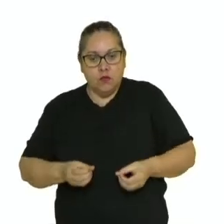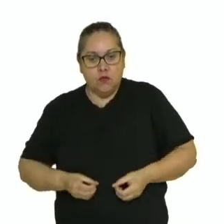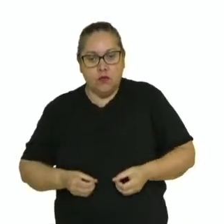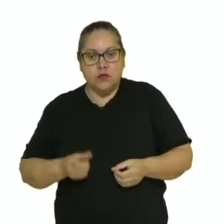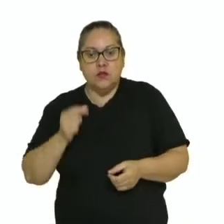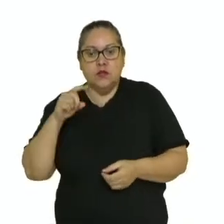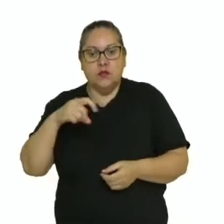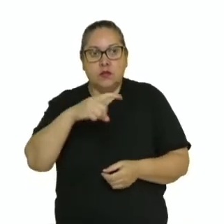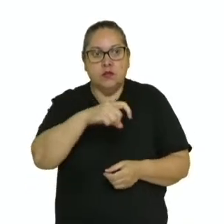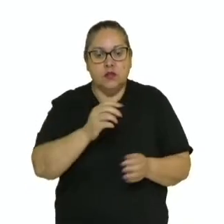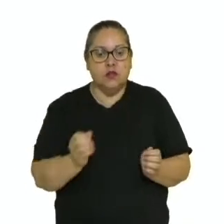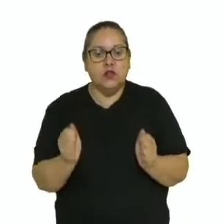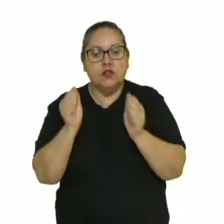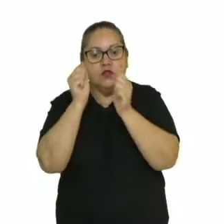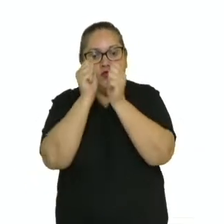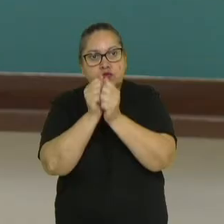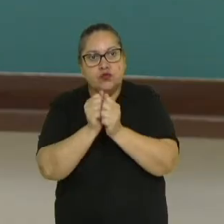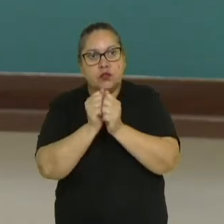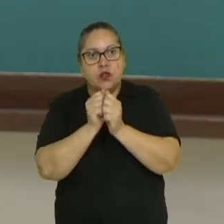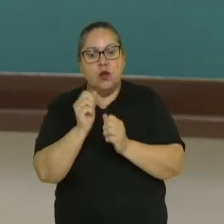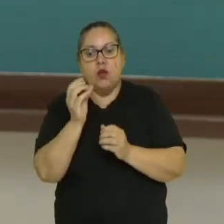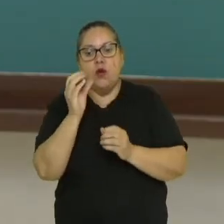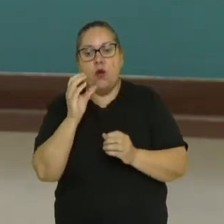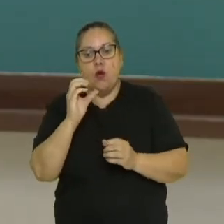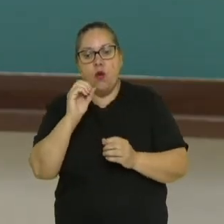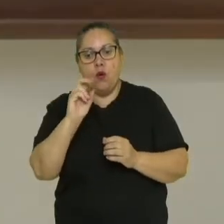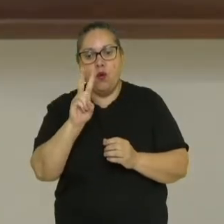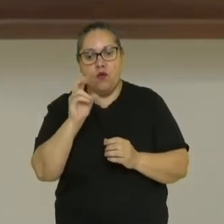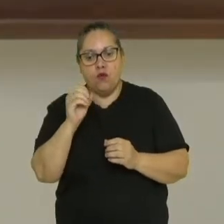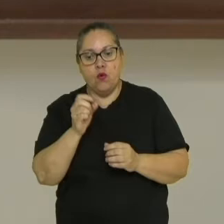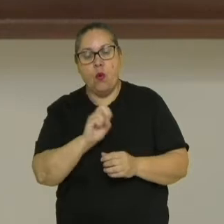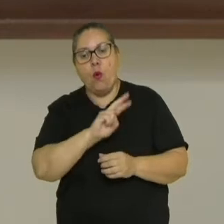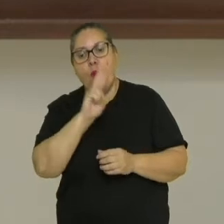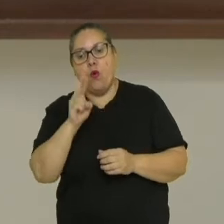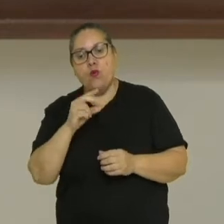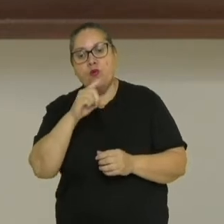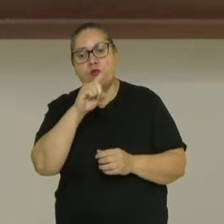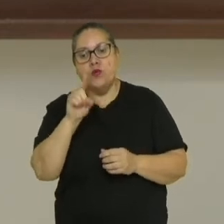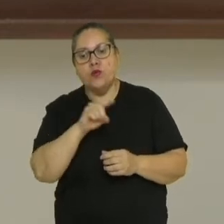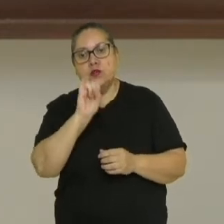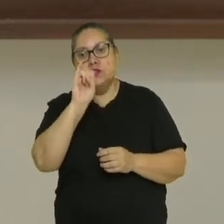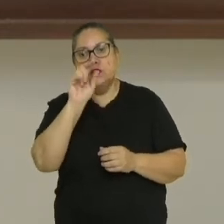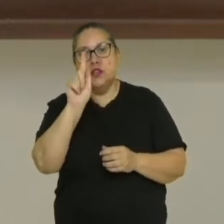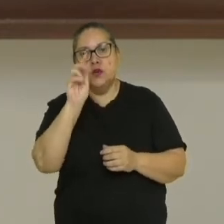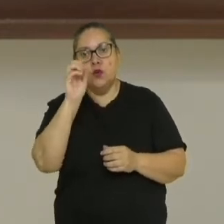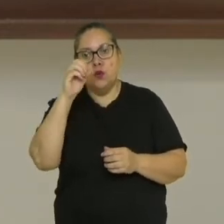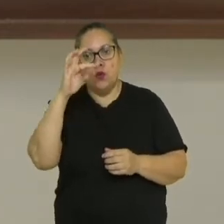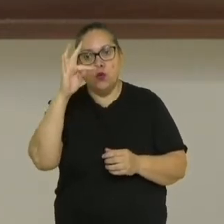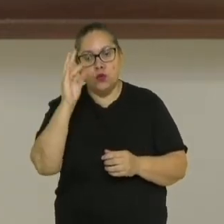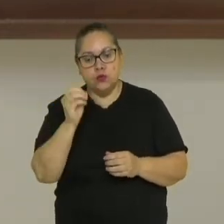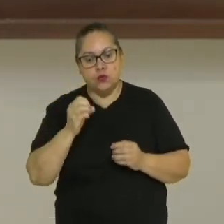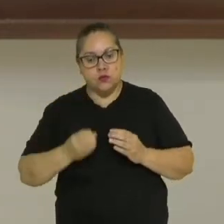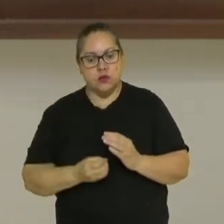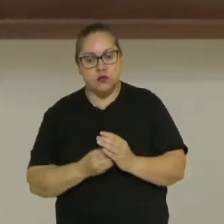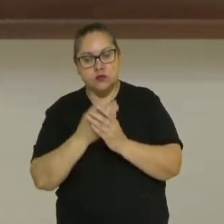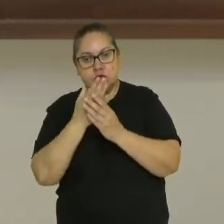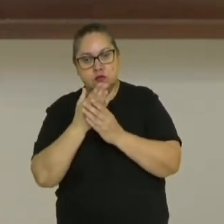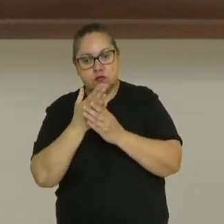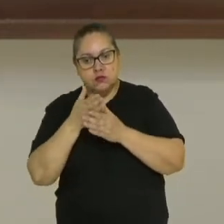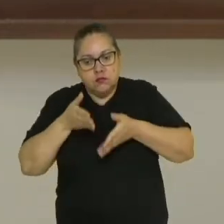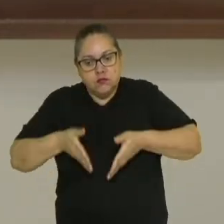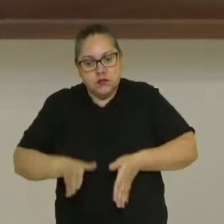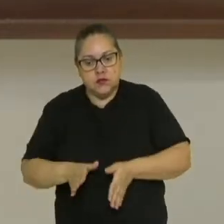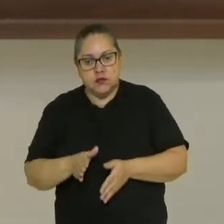E eles vão se juntar para formar o ovo ou o zigoto, e esse ovo ou zigoto vai dar origem aos